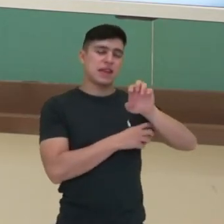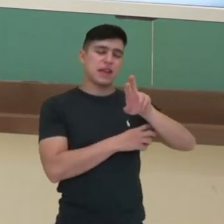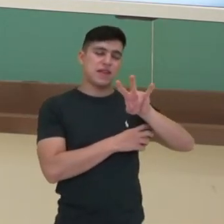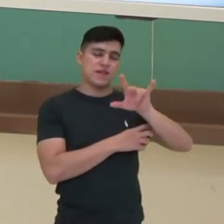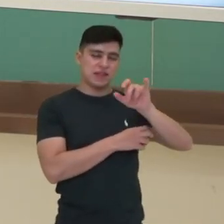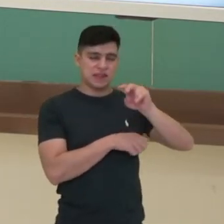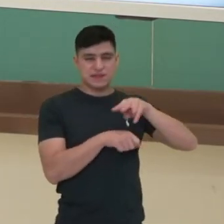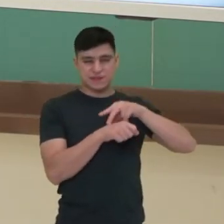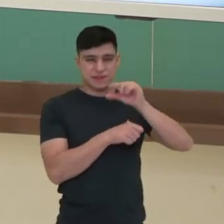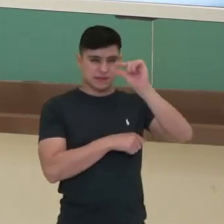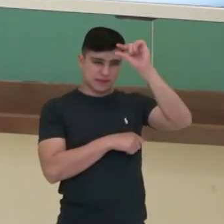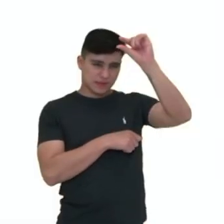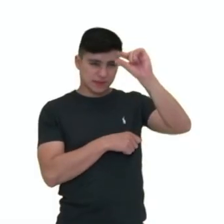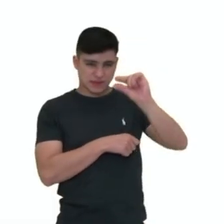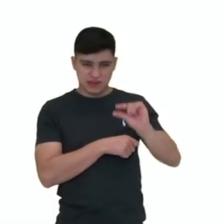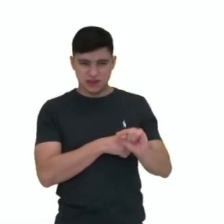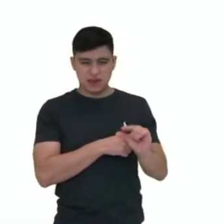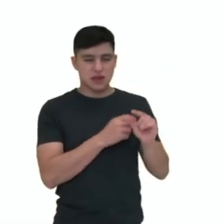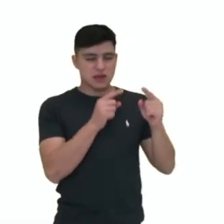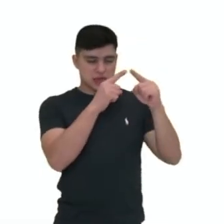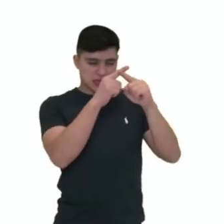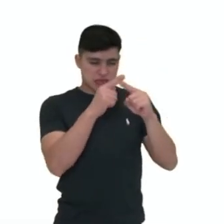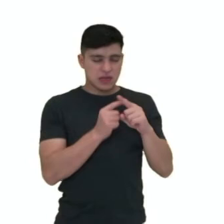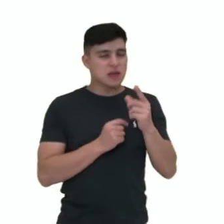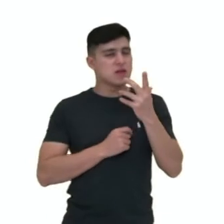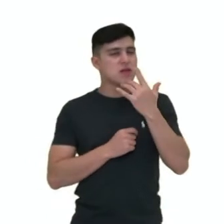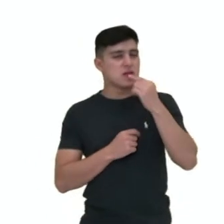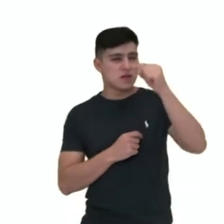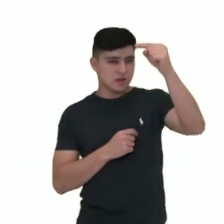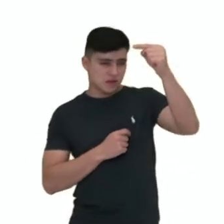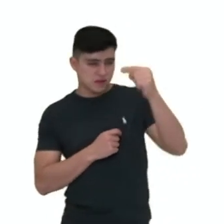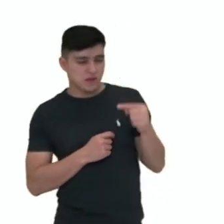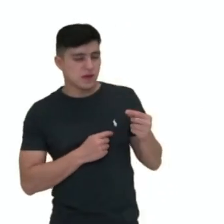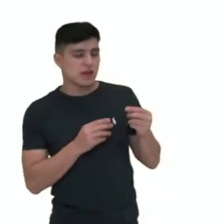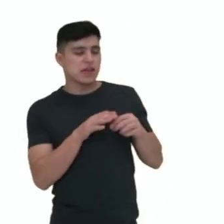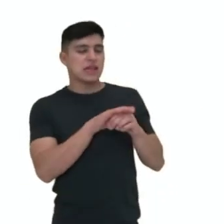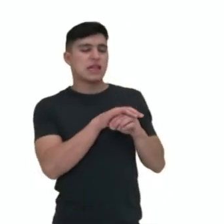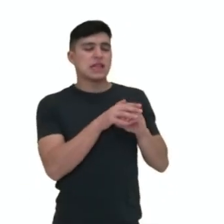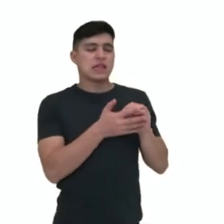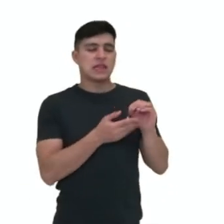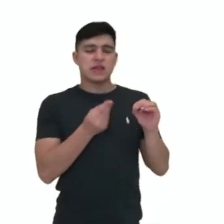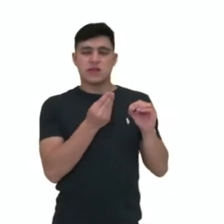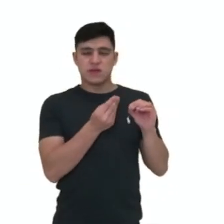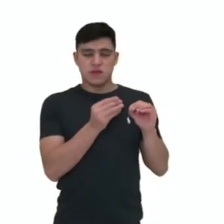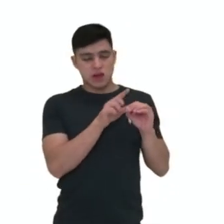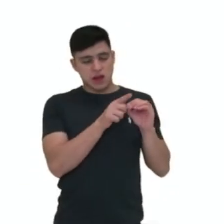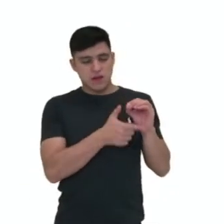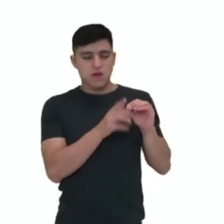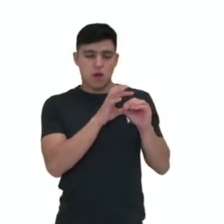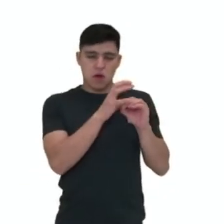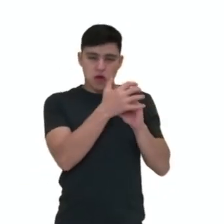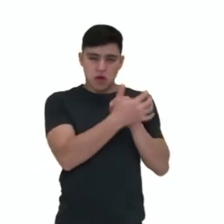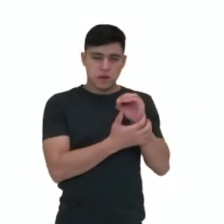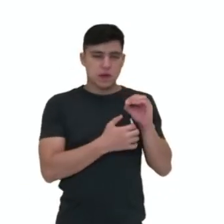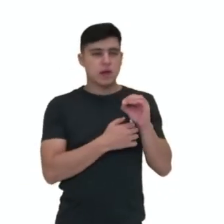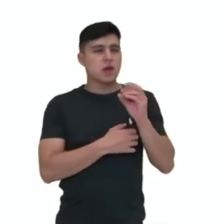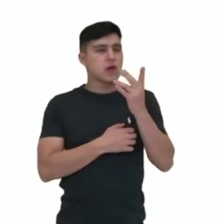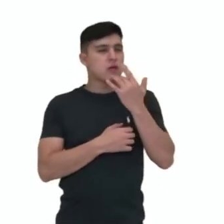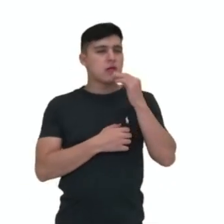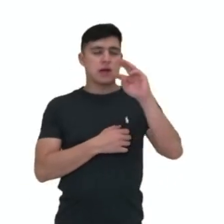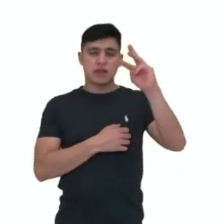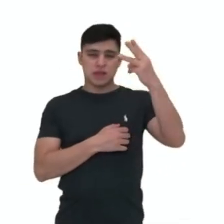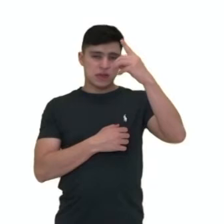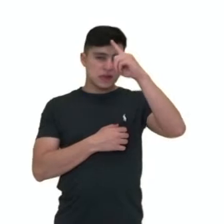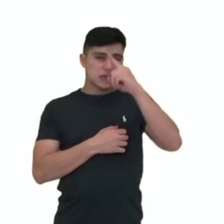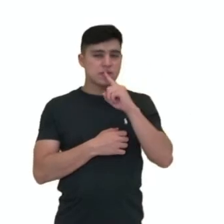Tá bom? Então, nós temos aqui cor da semente, textura da semente, tá? Tem que dar na mesa ali. Cor da semente, 3